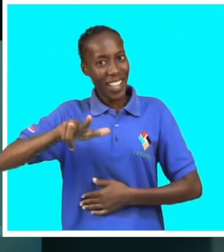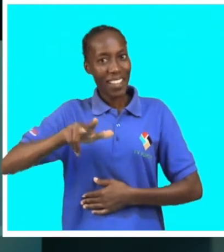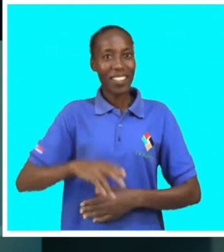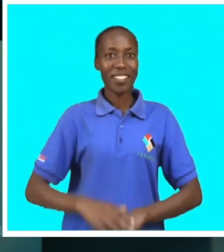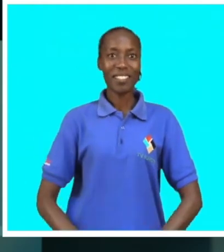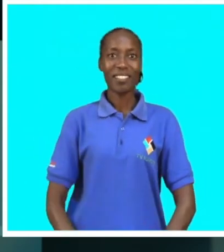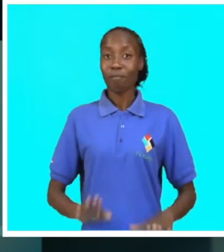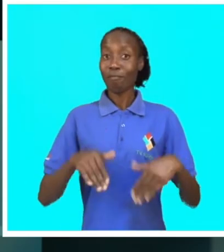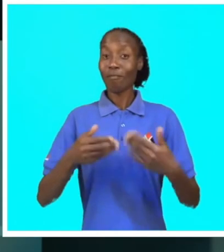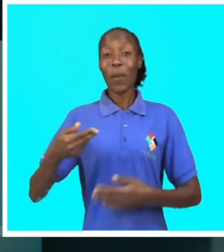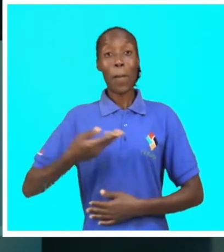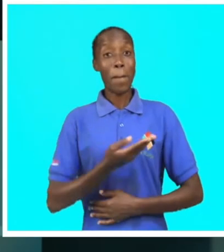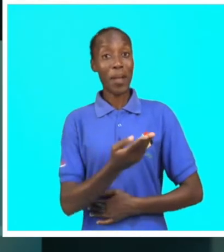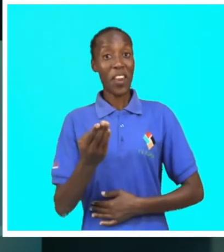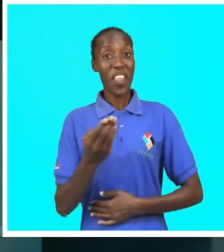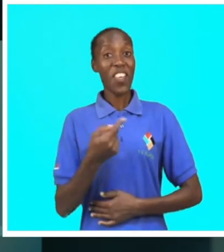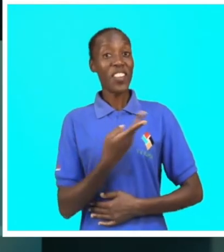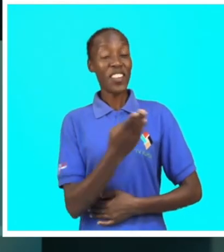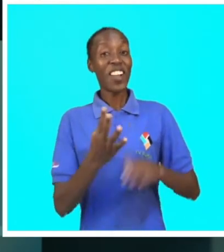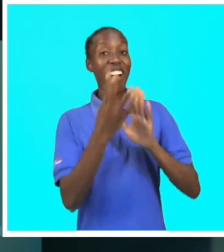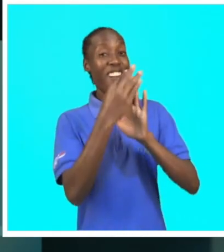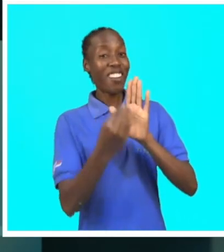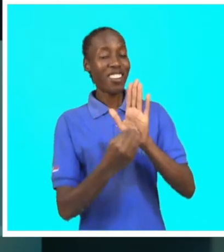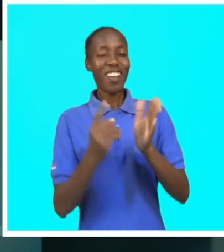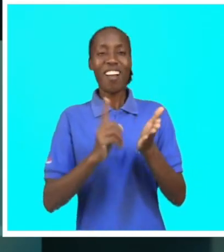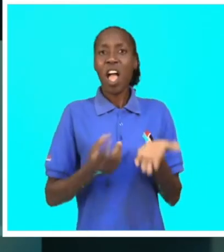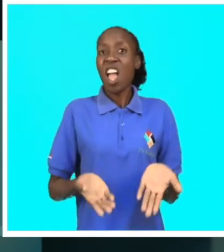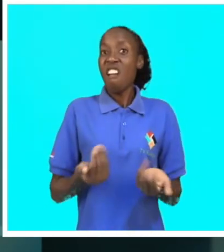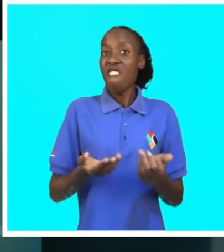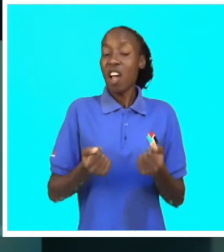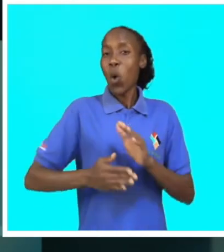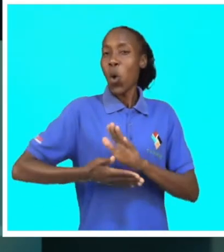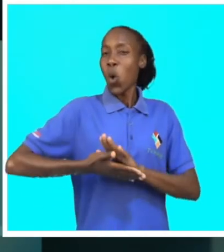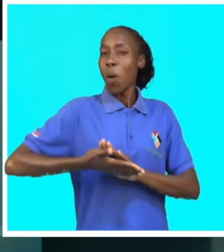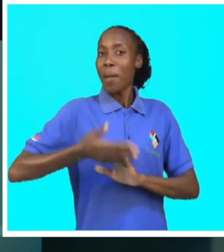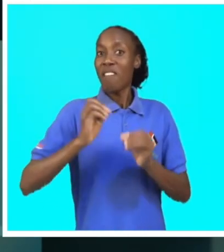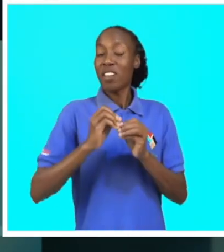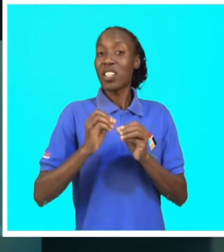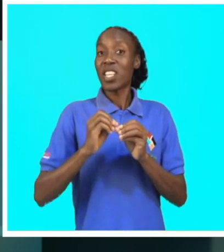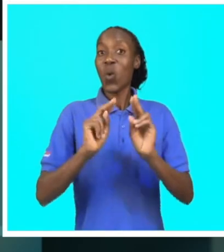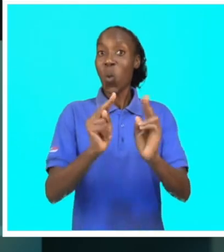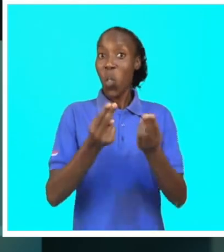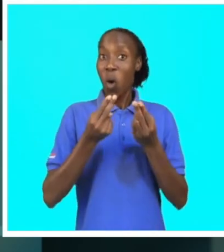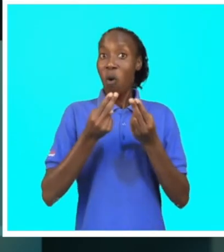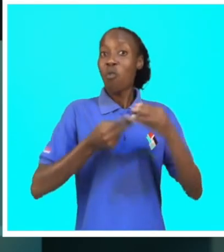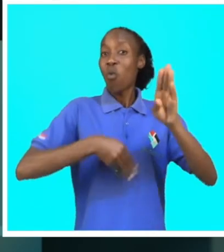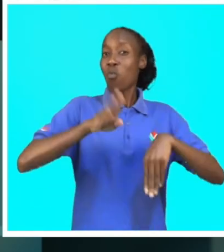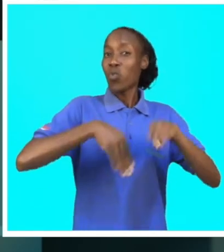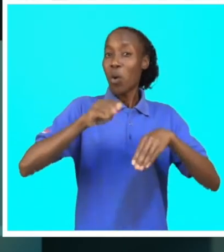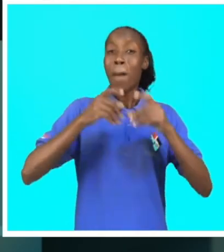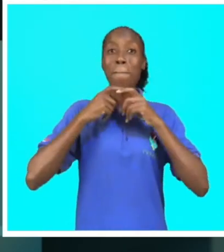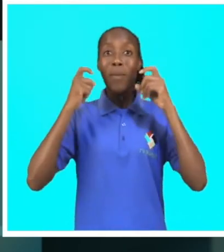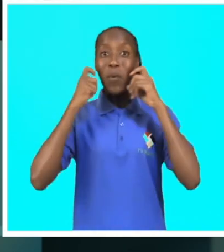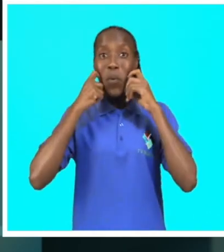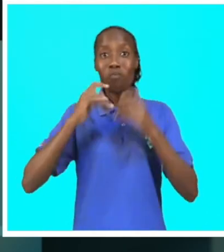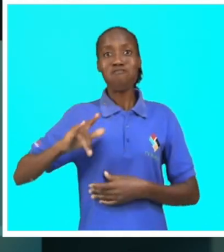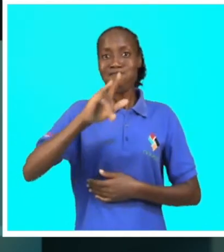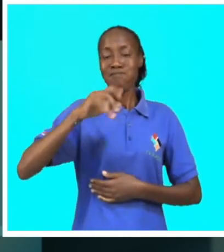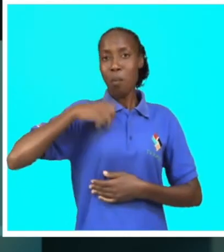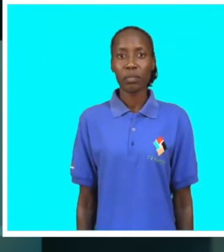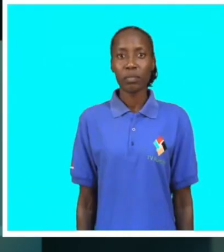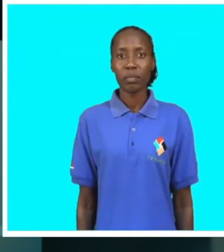em Portugal. Para eles, este fato vai facilitar a saída de jogadores moçambicanos para o futebol português